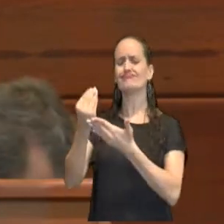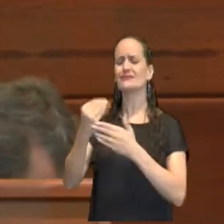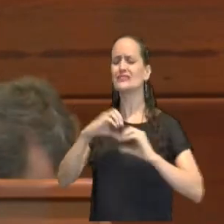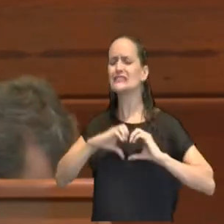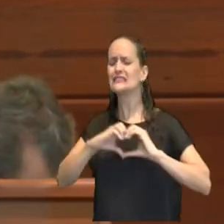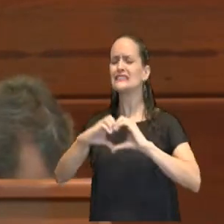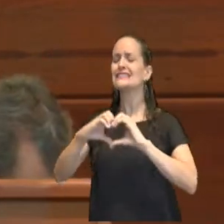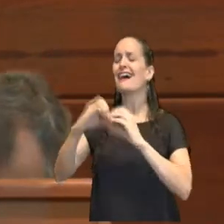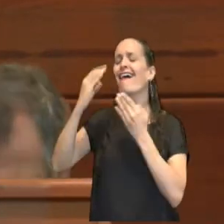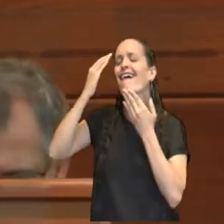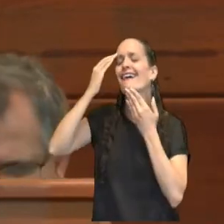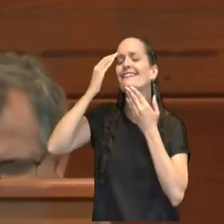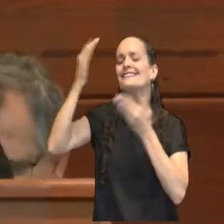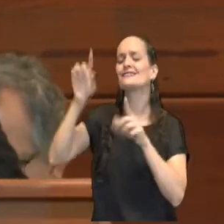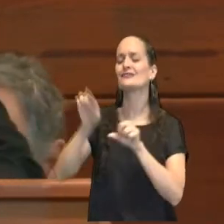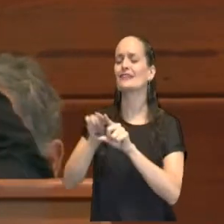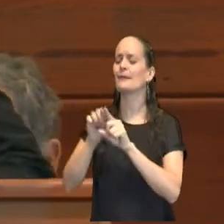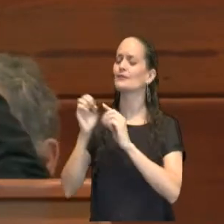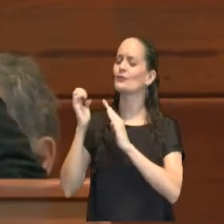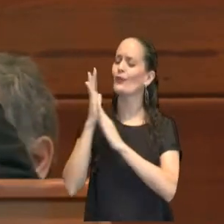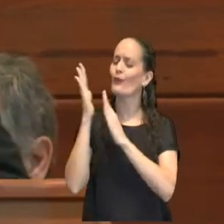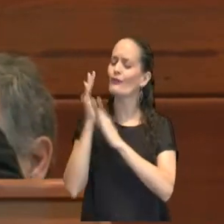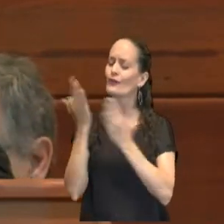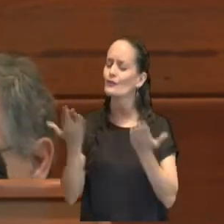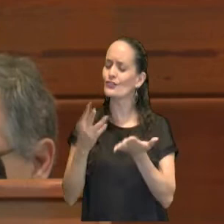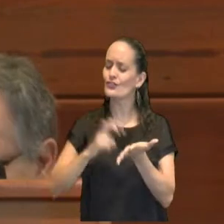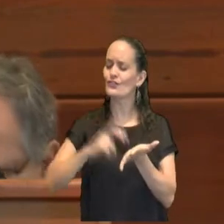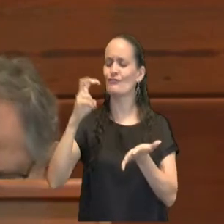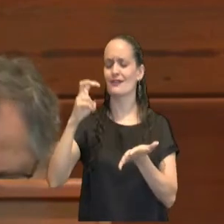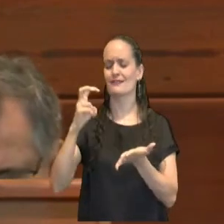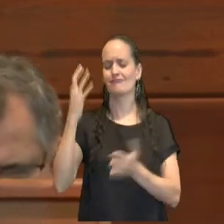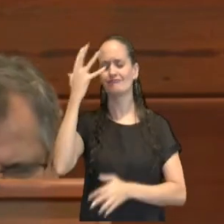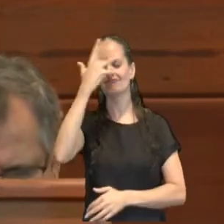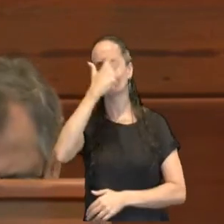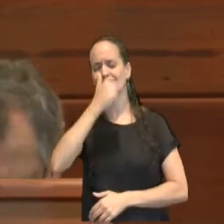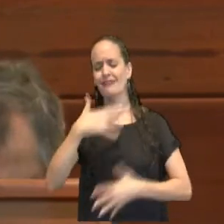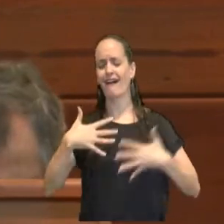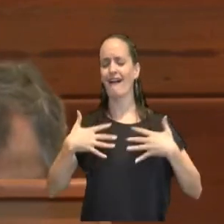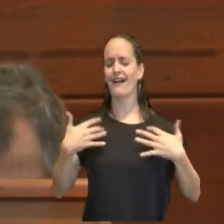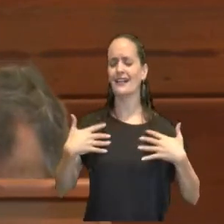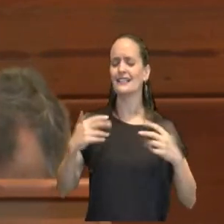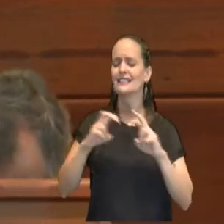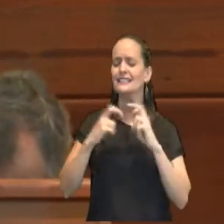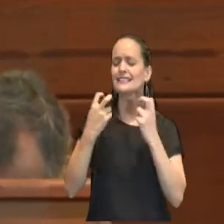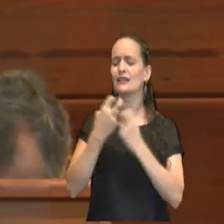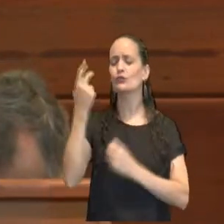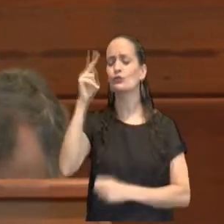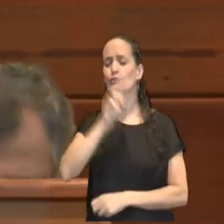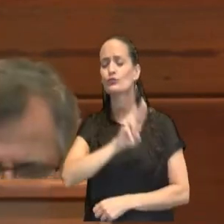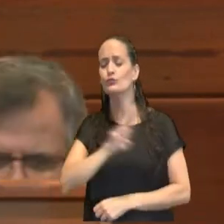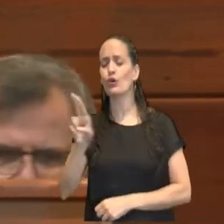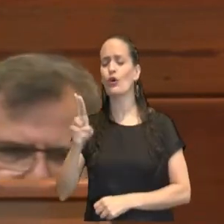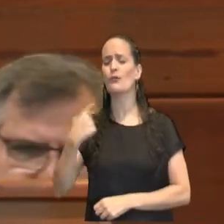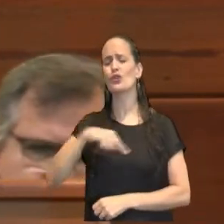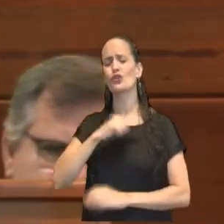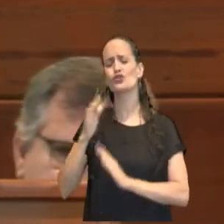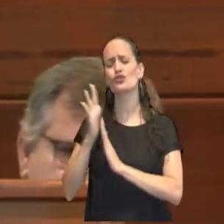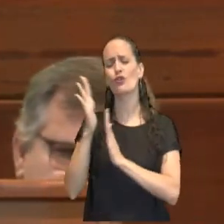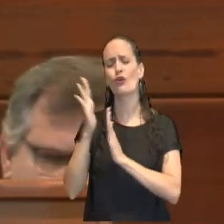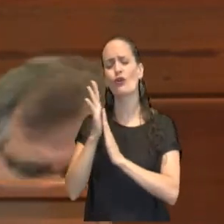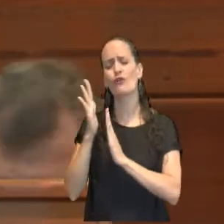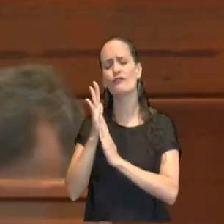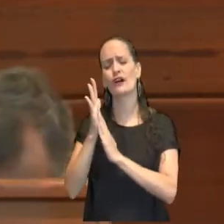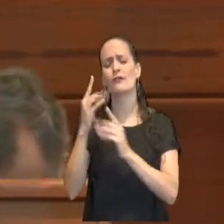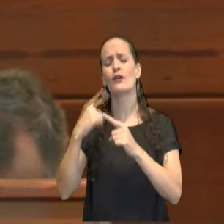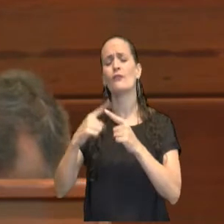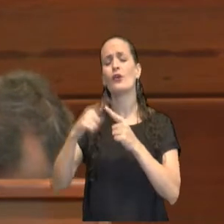corações agradecidos, louvando nesta manhã bela de alegria, de culto ao teu nome. Nós te louvamos porque o teu